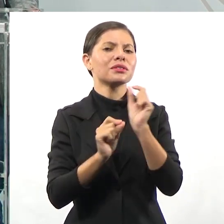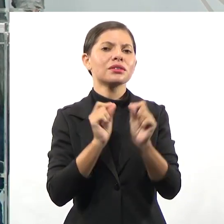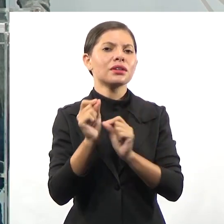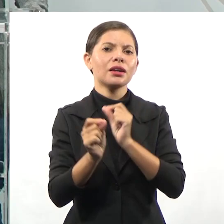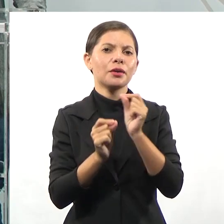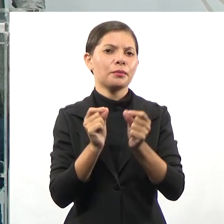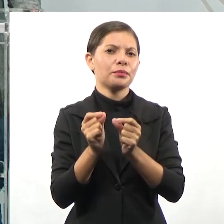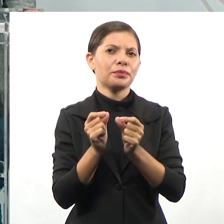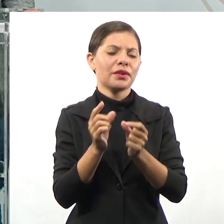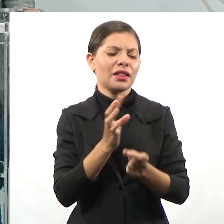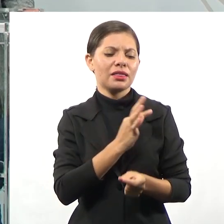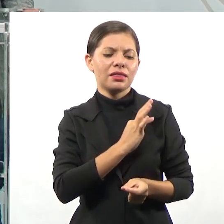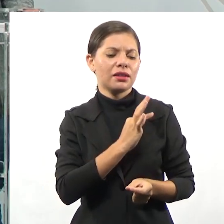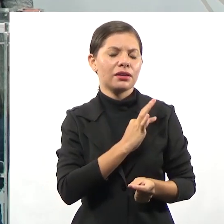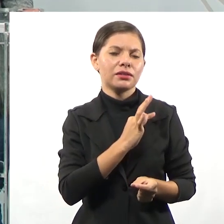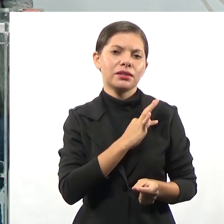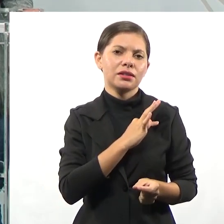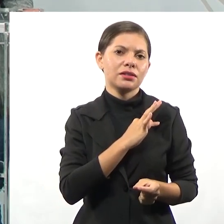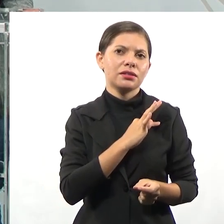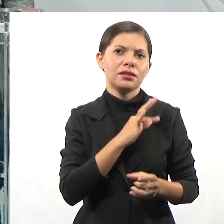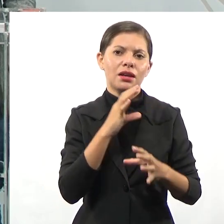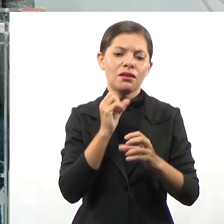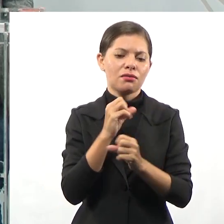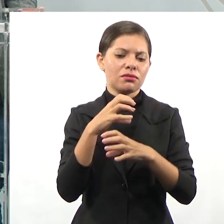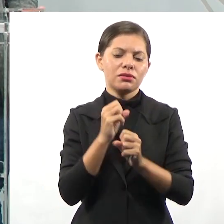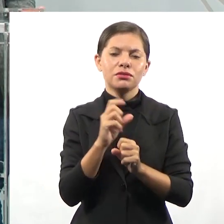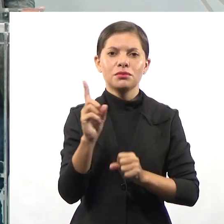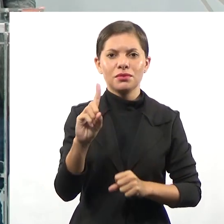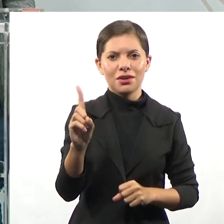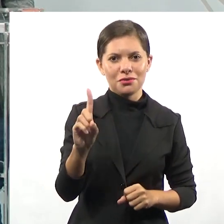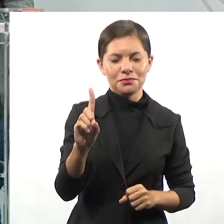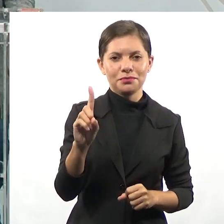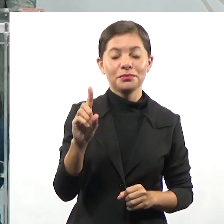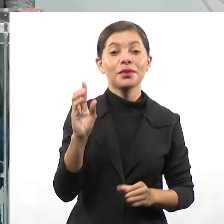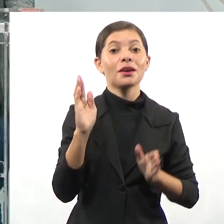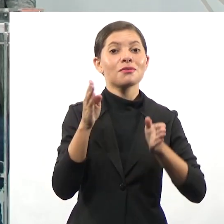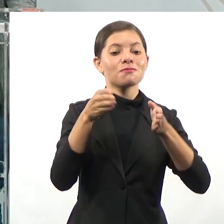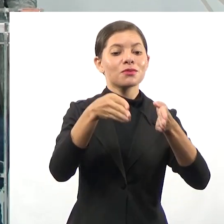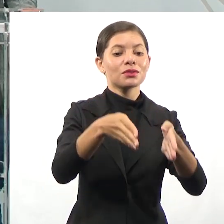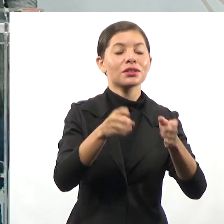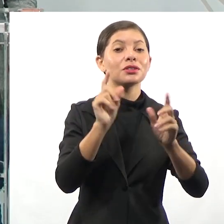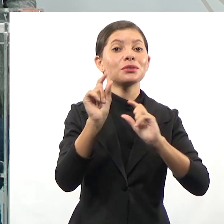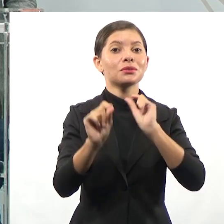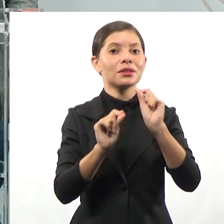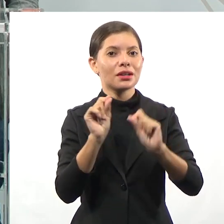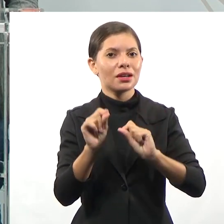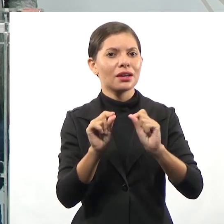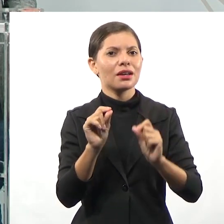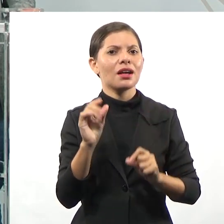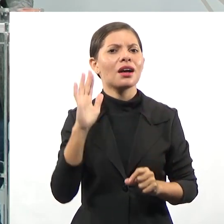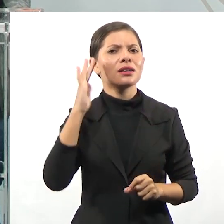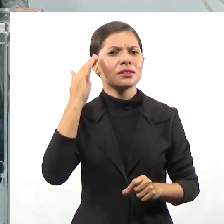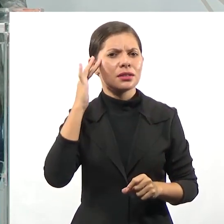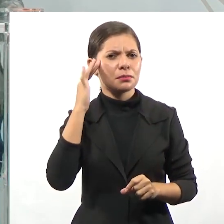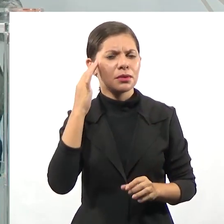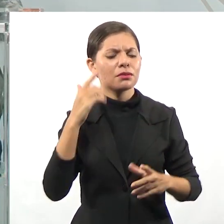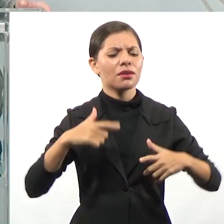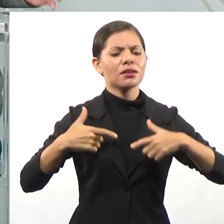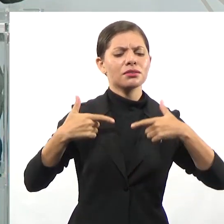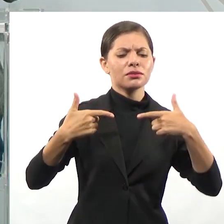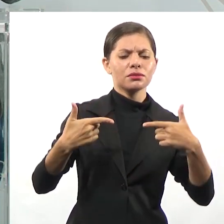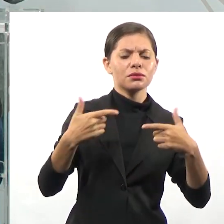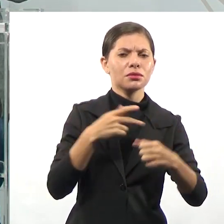é, sabendo disso, quais são as ações pedagógicas que podem ser feitas? Se eu sei, por exemplo, que há uma